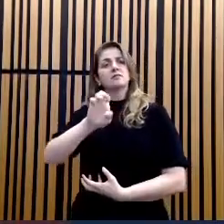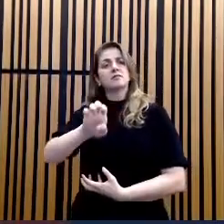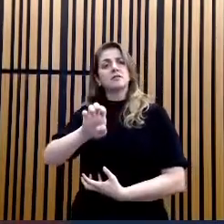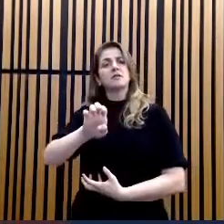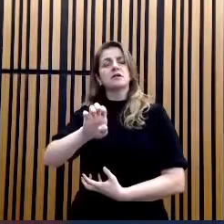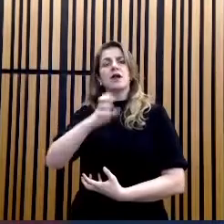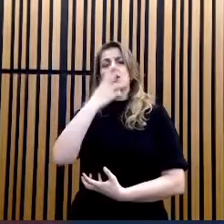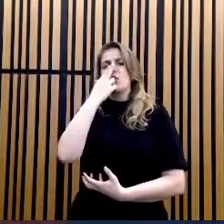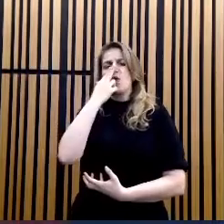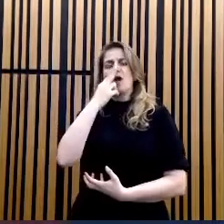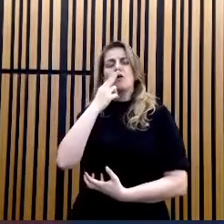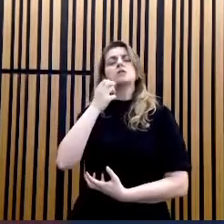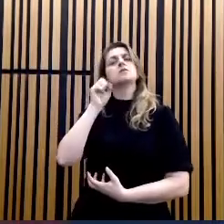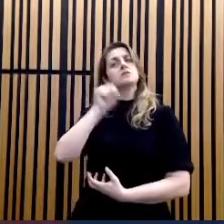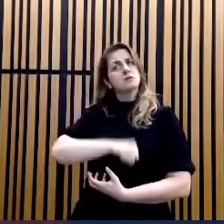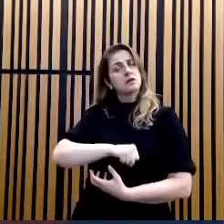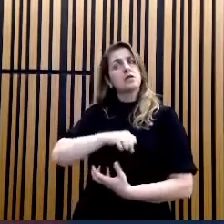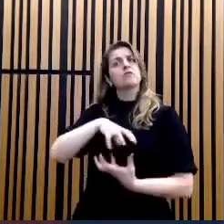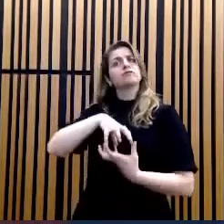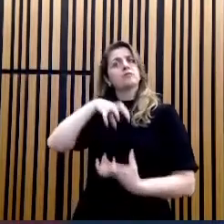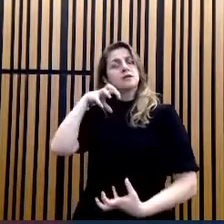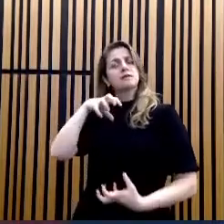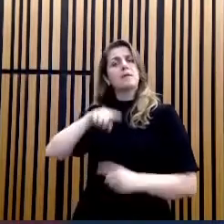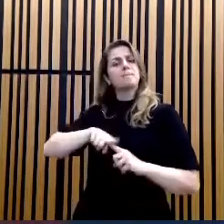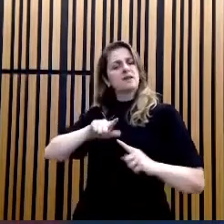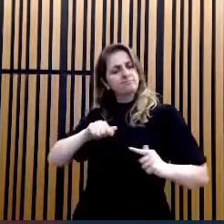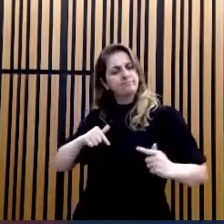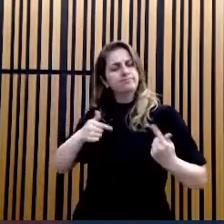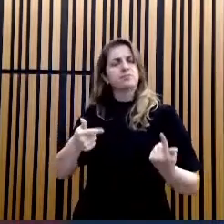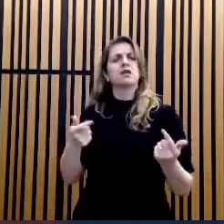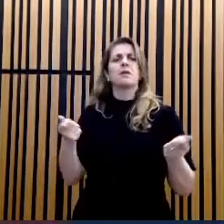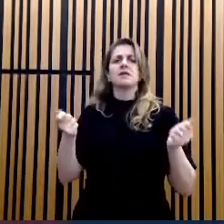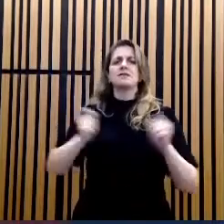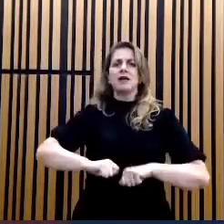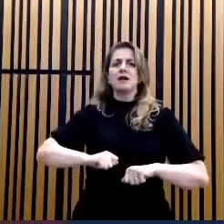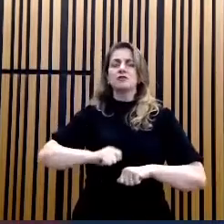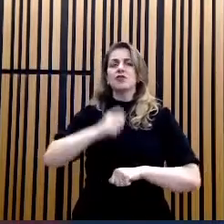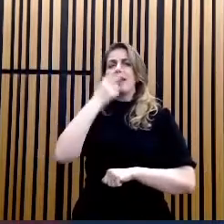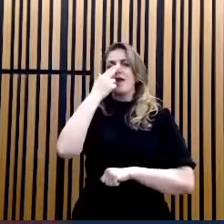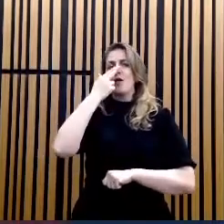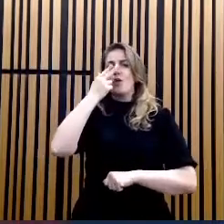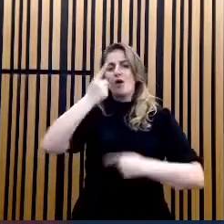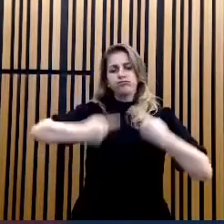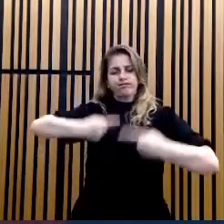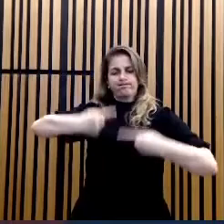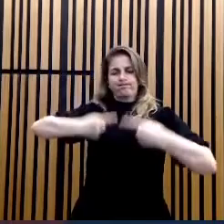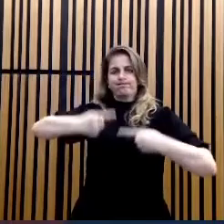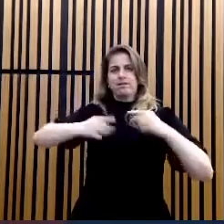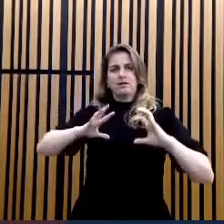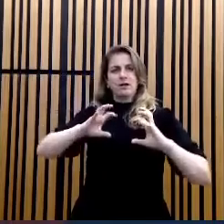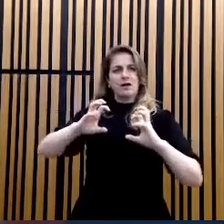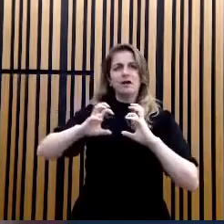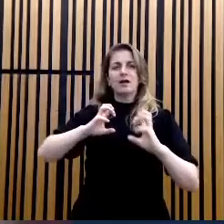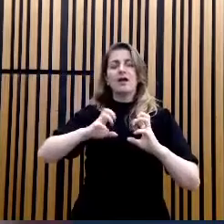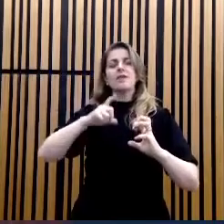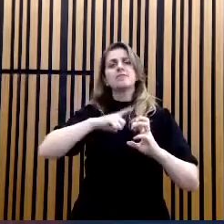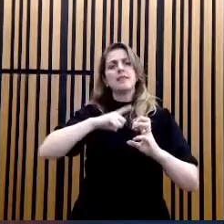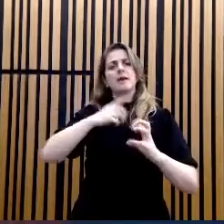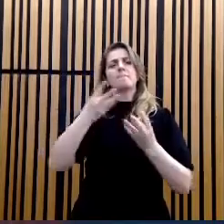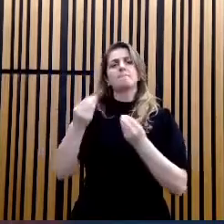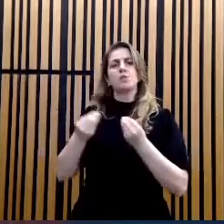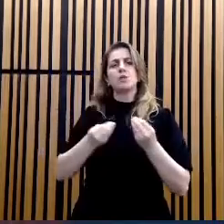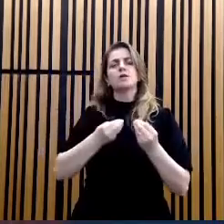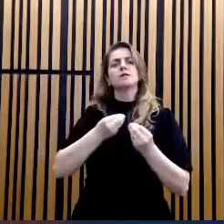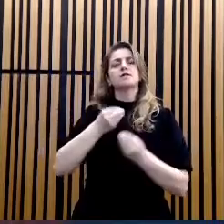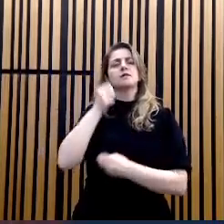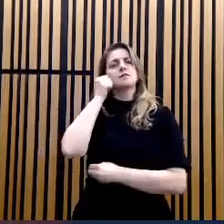maior potência, na tua maior capacidade. Isso é uma briga, tá? Tanto eu como tantas outras